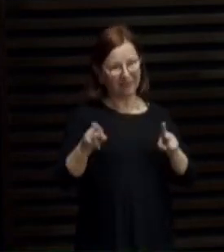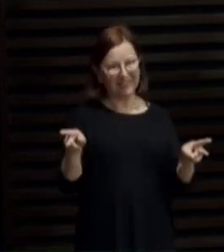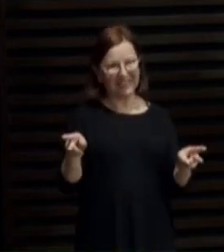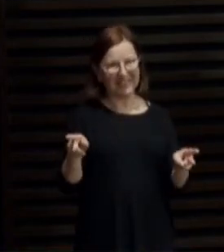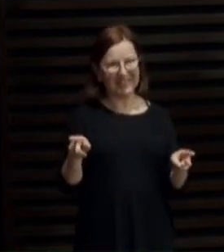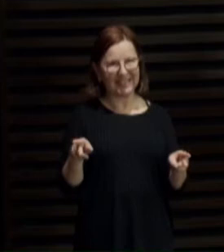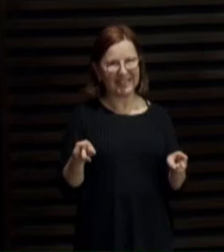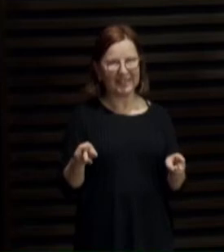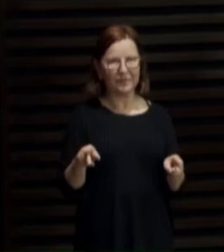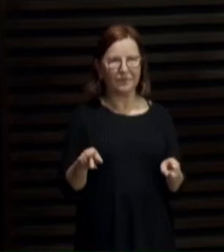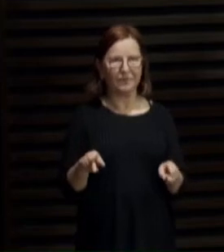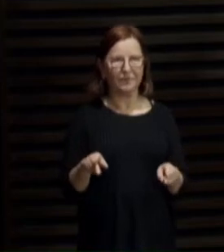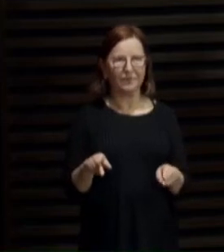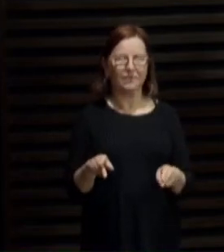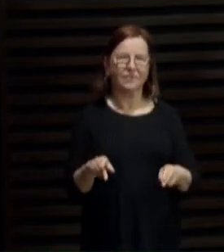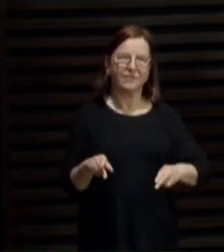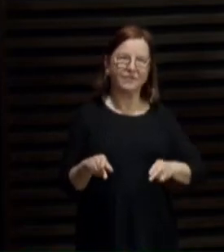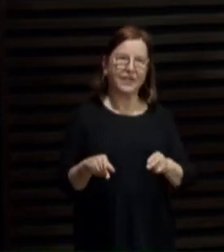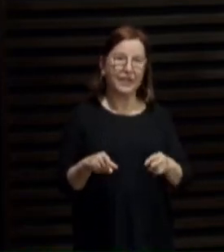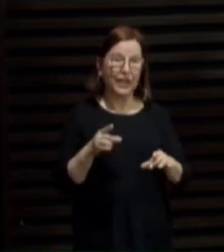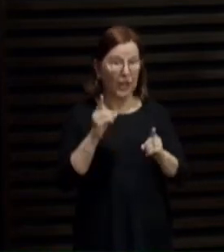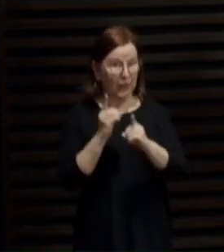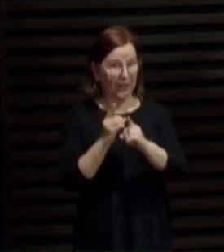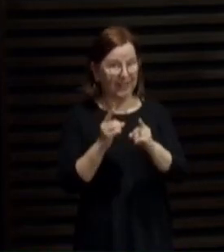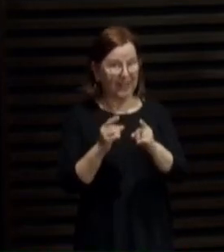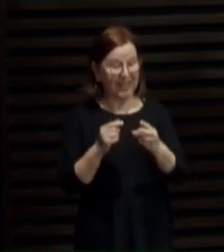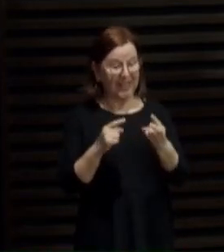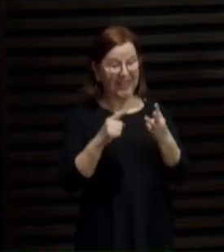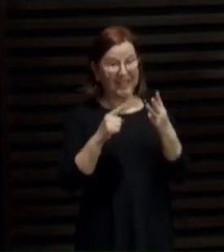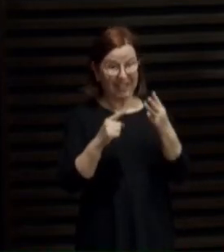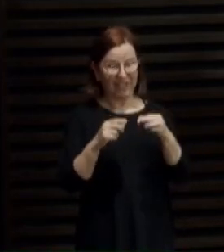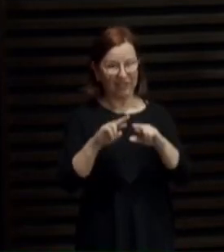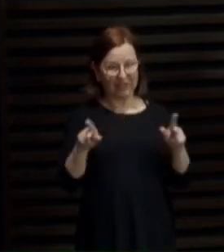foram estudadas 3 diferenças do joio. A primeira deles é que ele